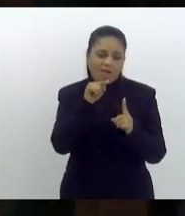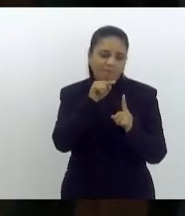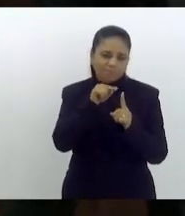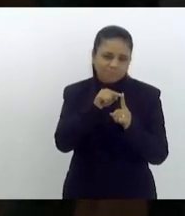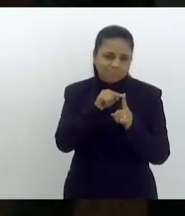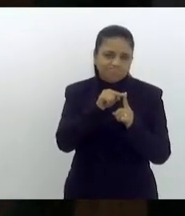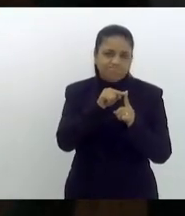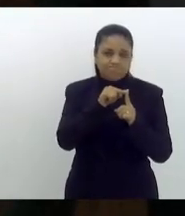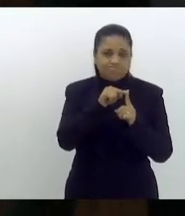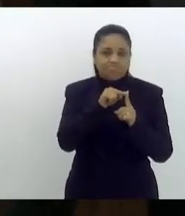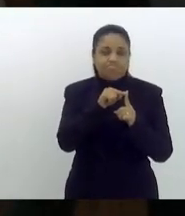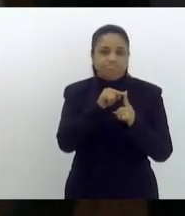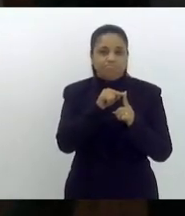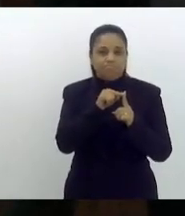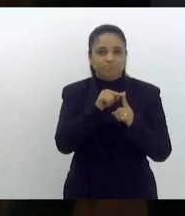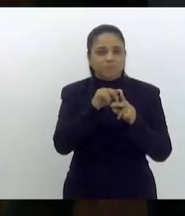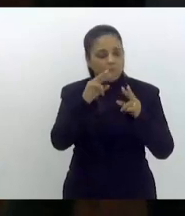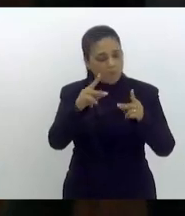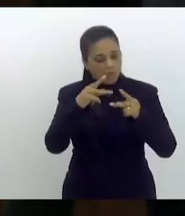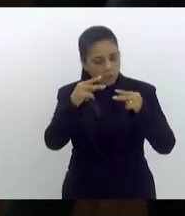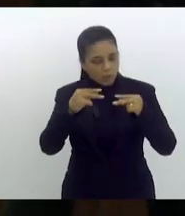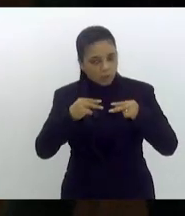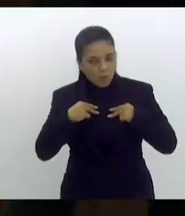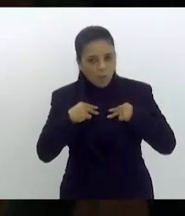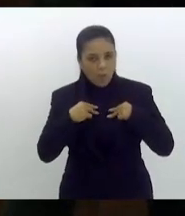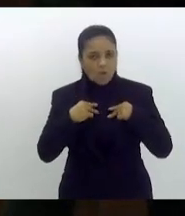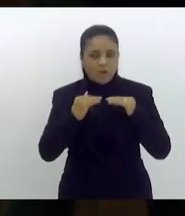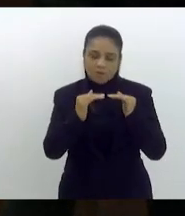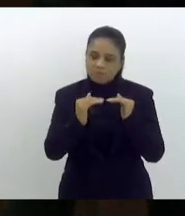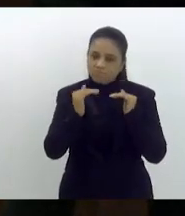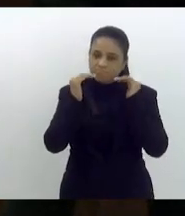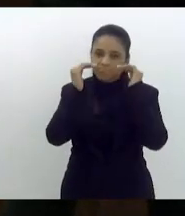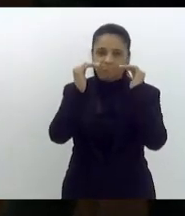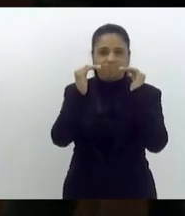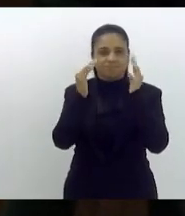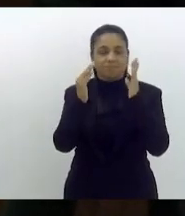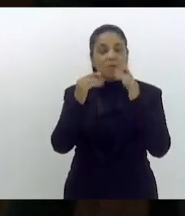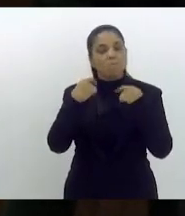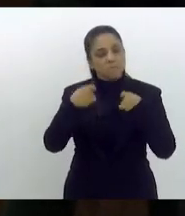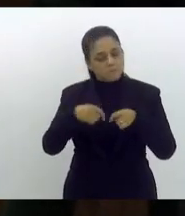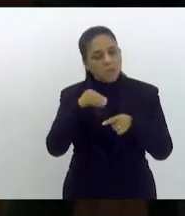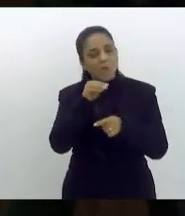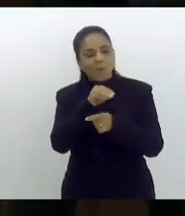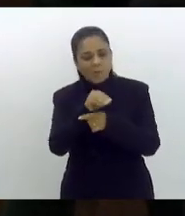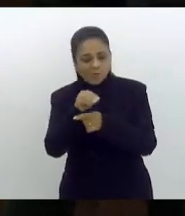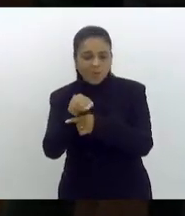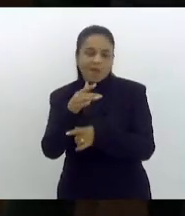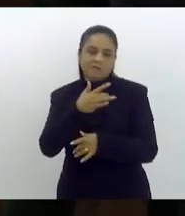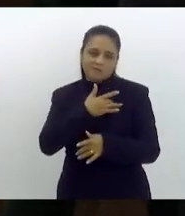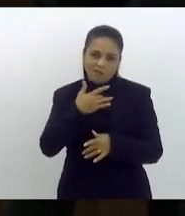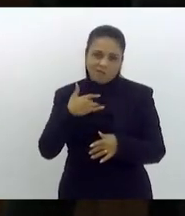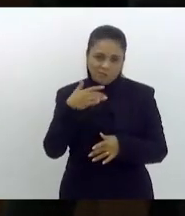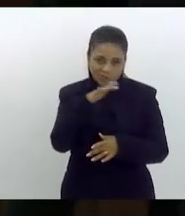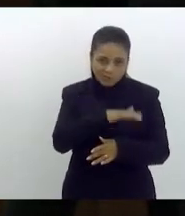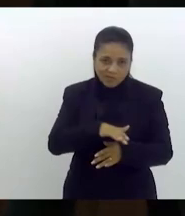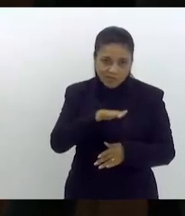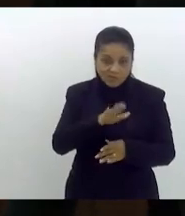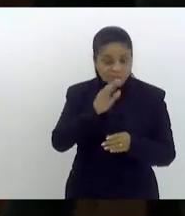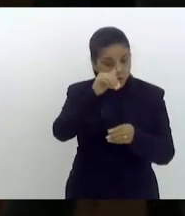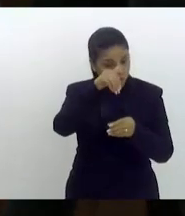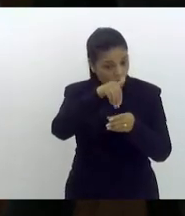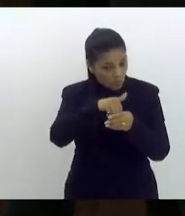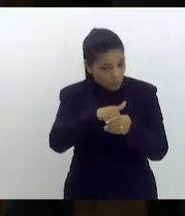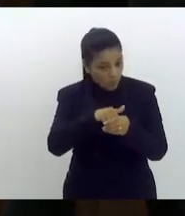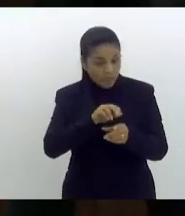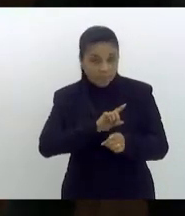que a intenção é absolutamente meritória Nobre e a gente precisa se cuidar da saúde das crianças e o fato de ter votado não não